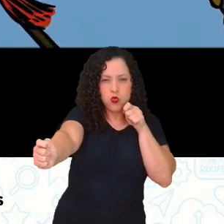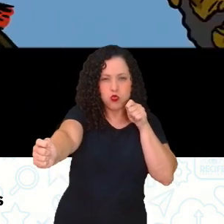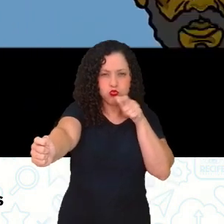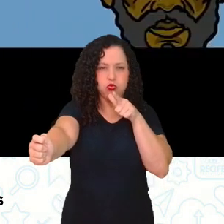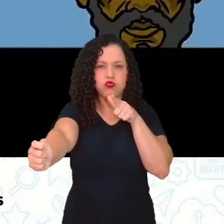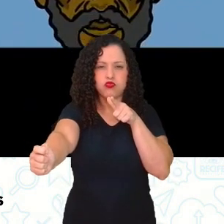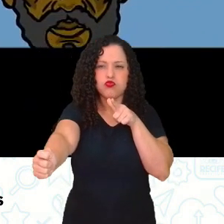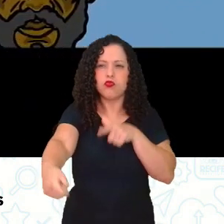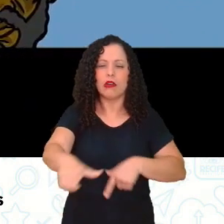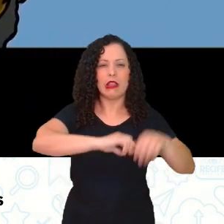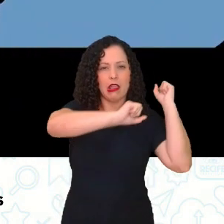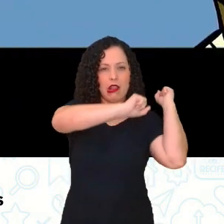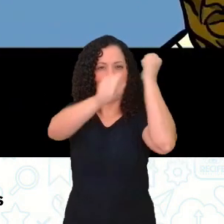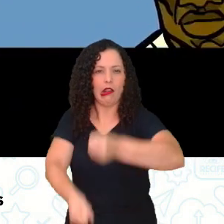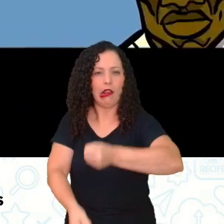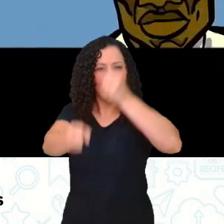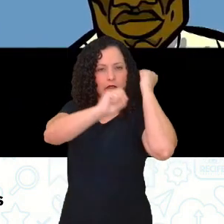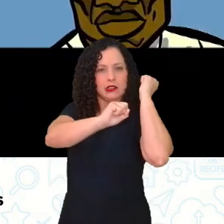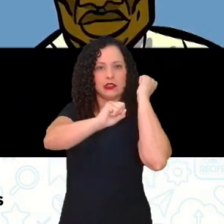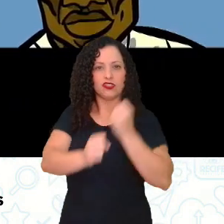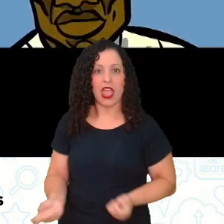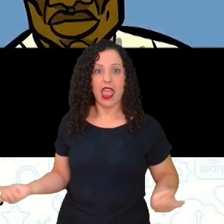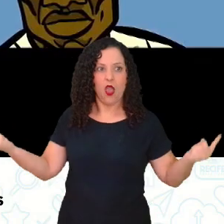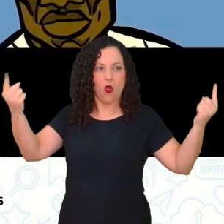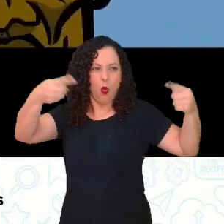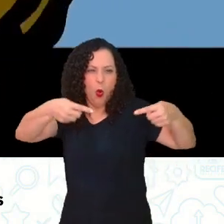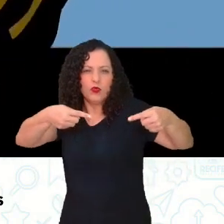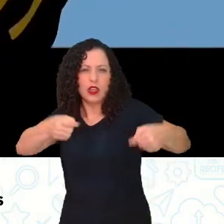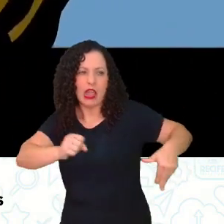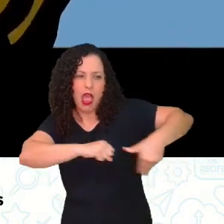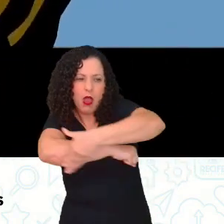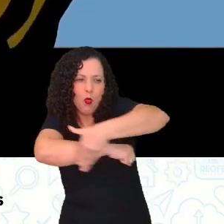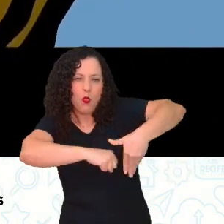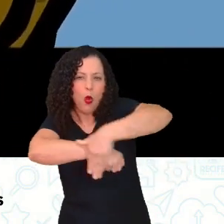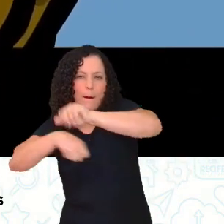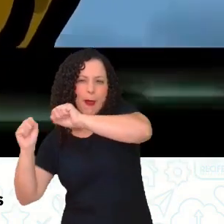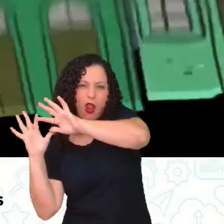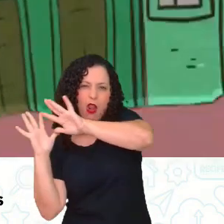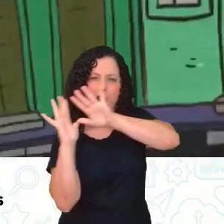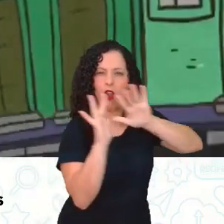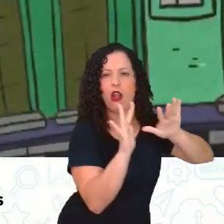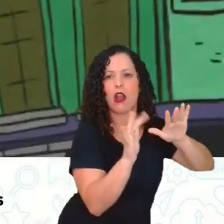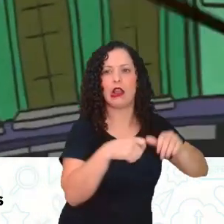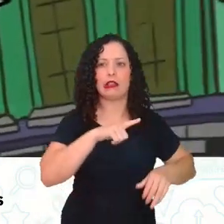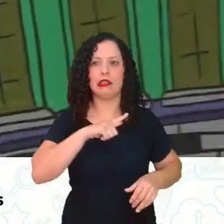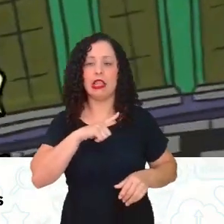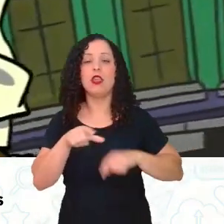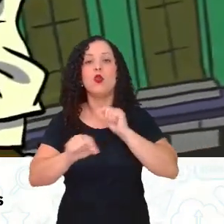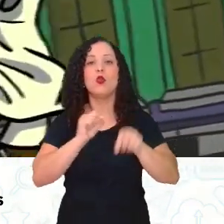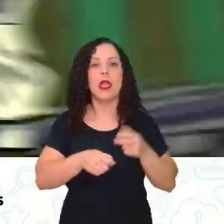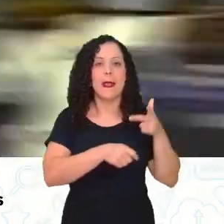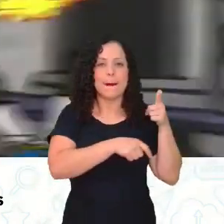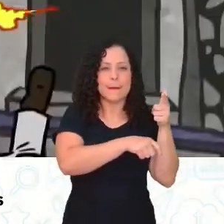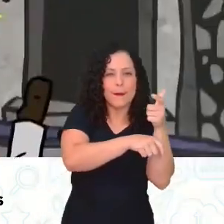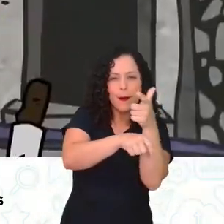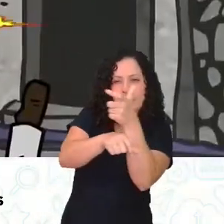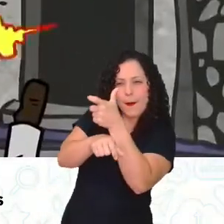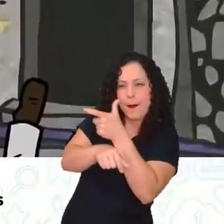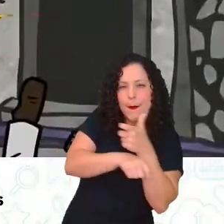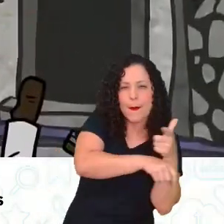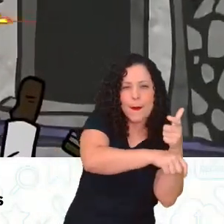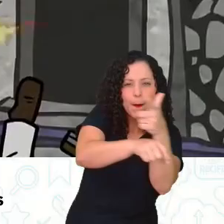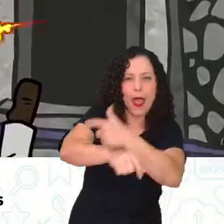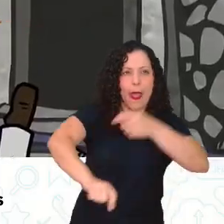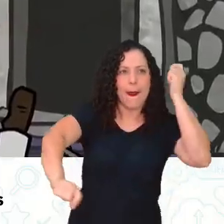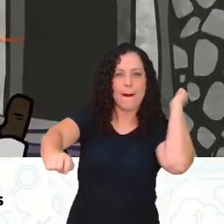e espadas avançaram contra a guarda em direção à rua. Debaixo do fogo cruzado, os malês saíram pelas ruas,